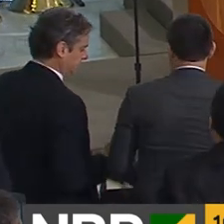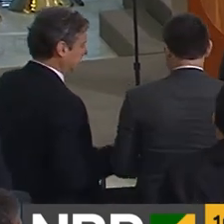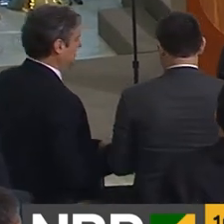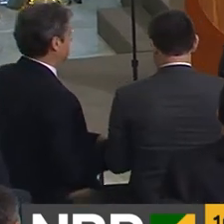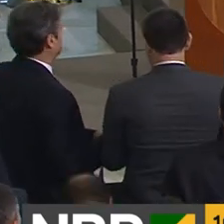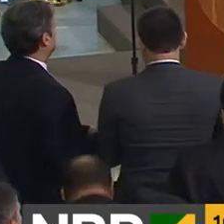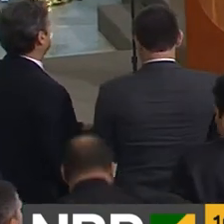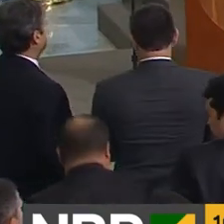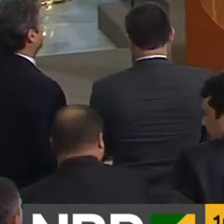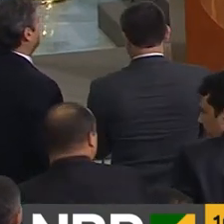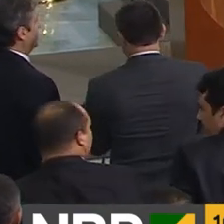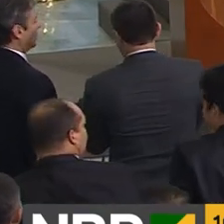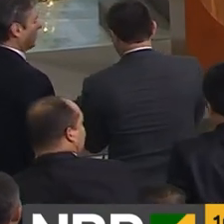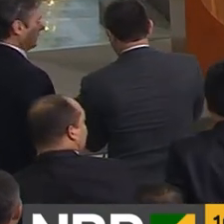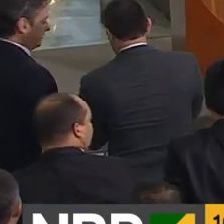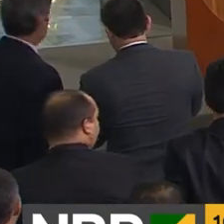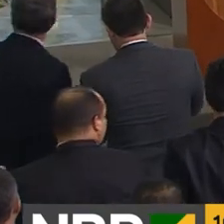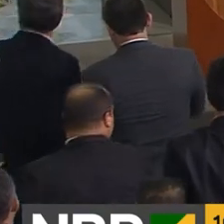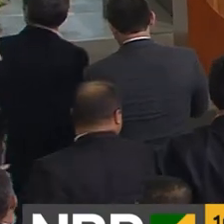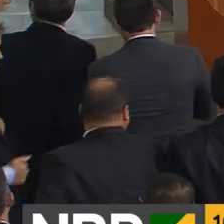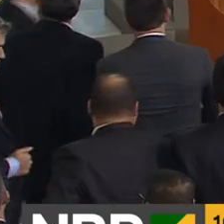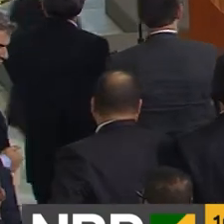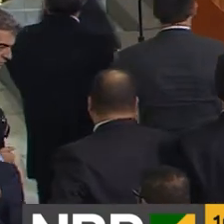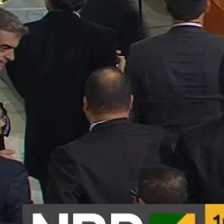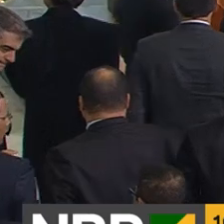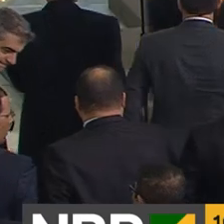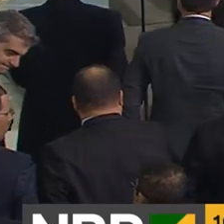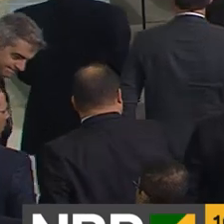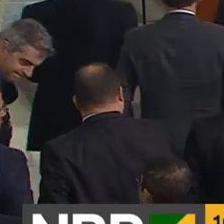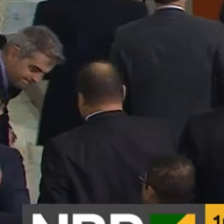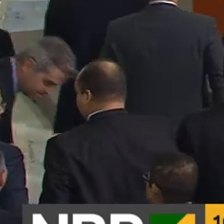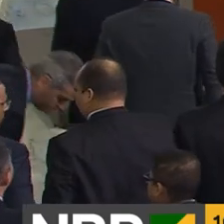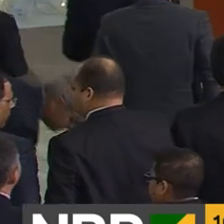Está encerrada esta cerimônia.